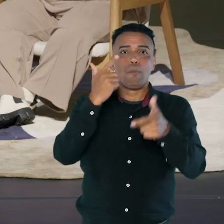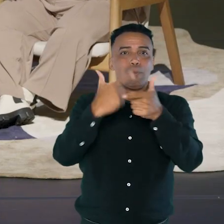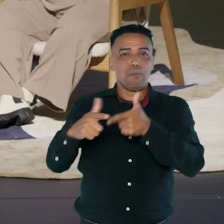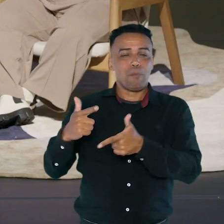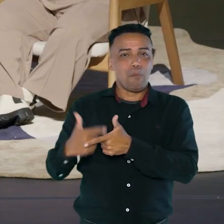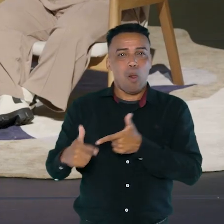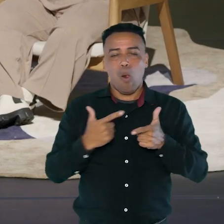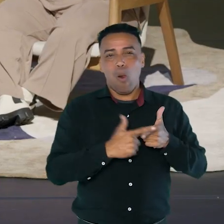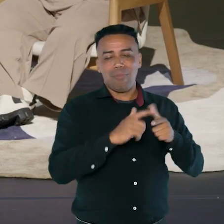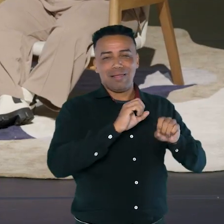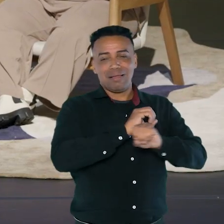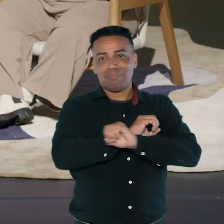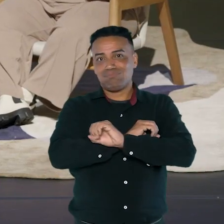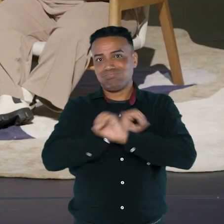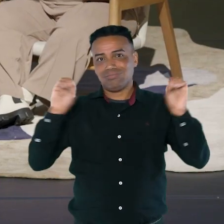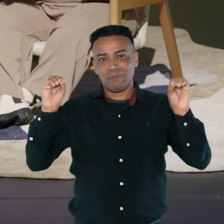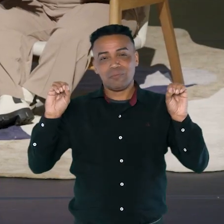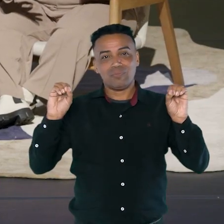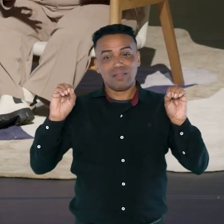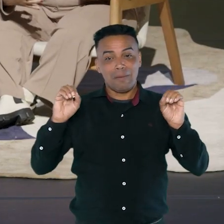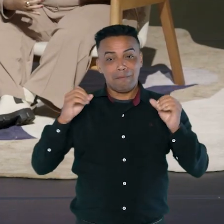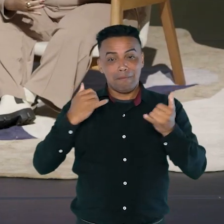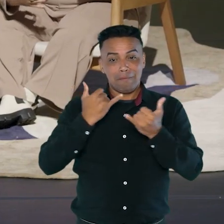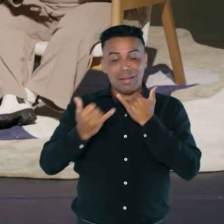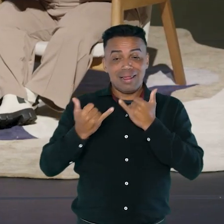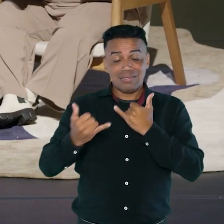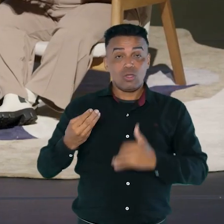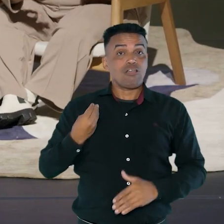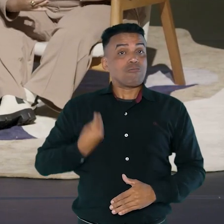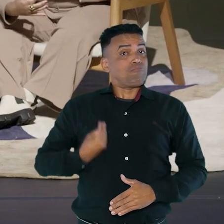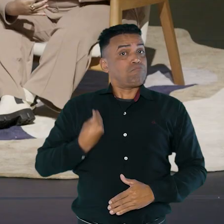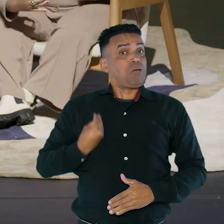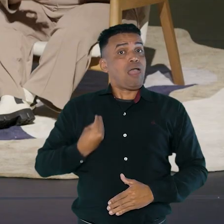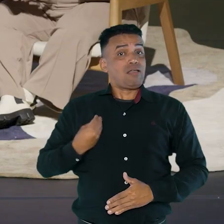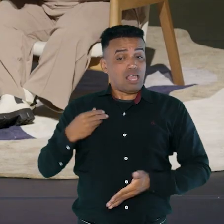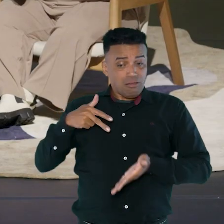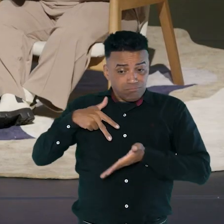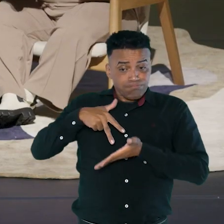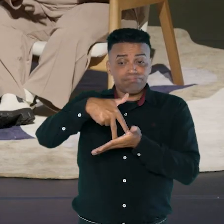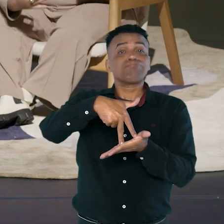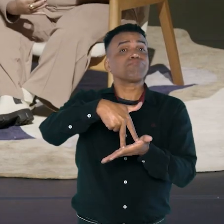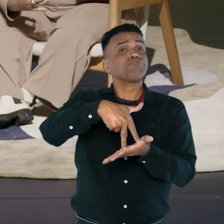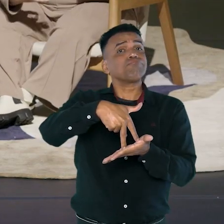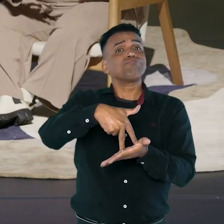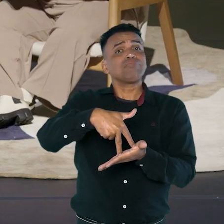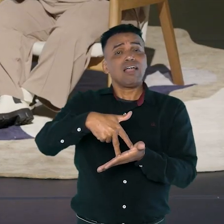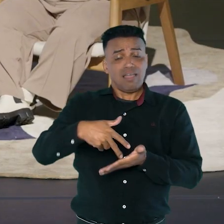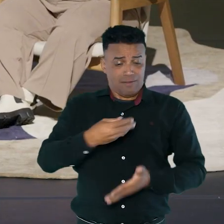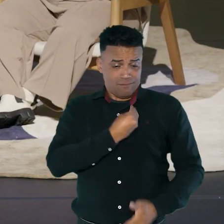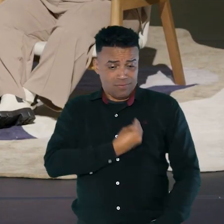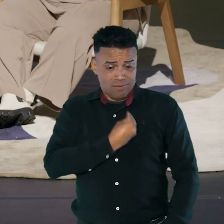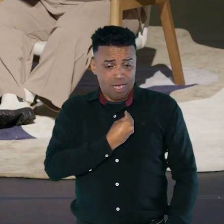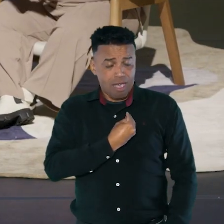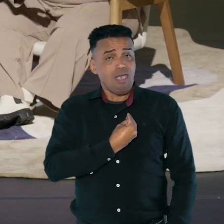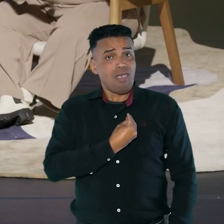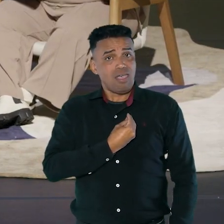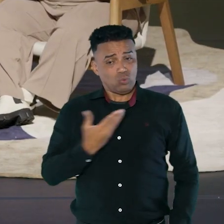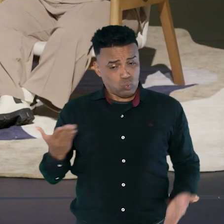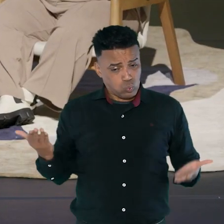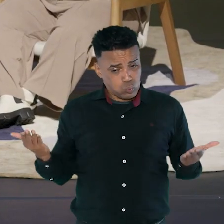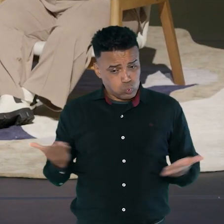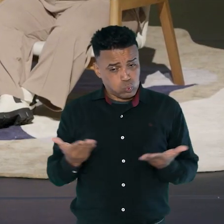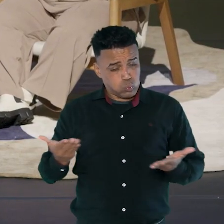É o exercício é presentificar, é estar aqui agora, vivendo esse